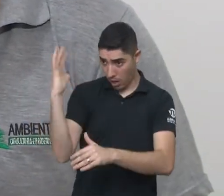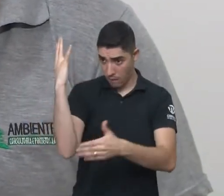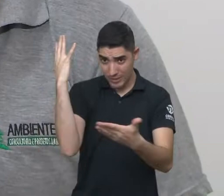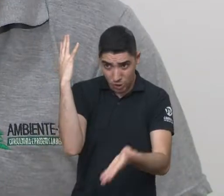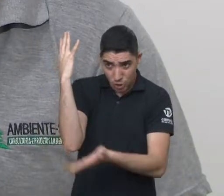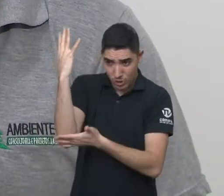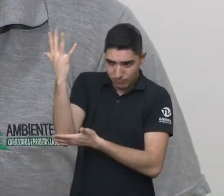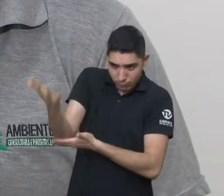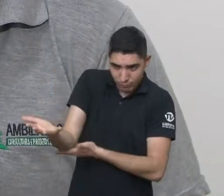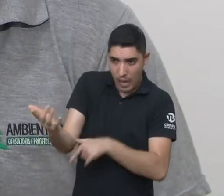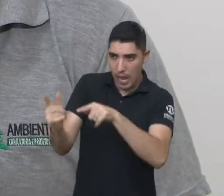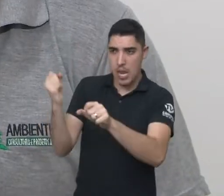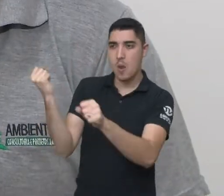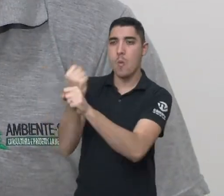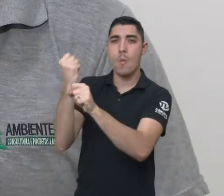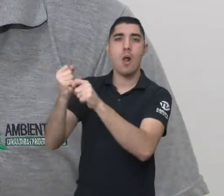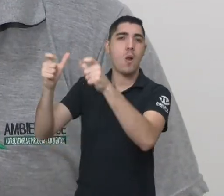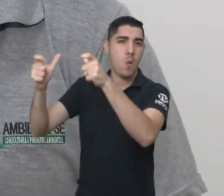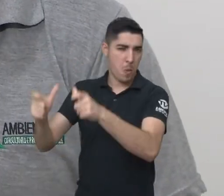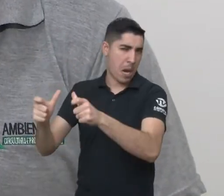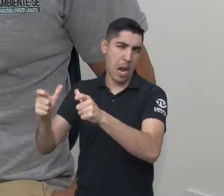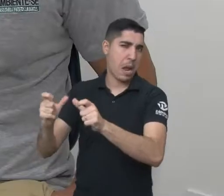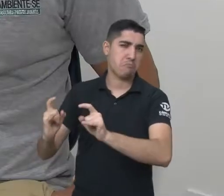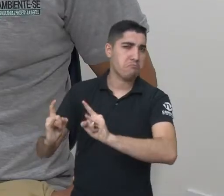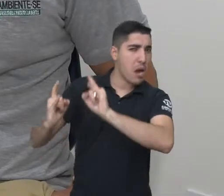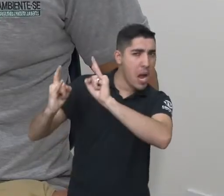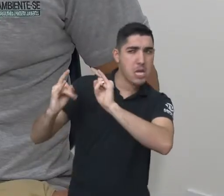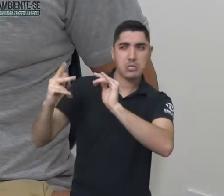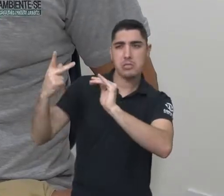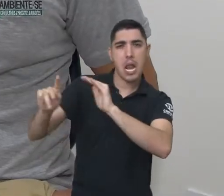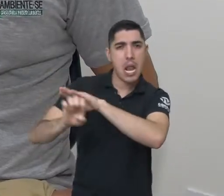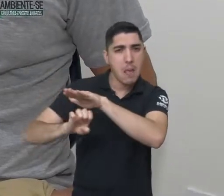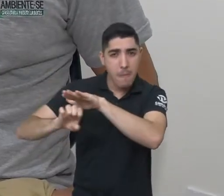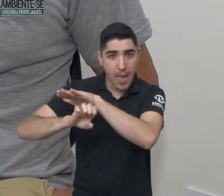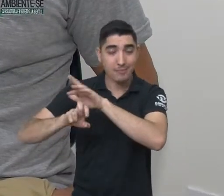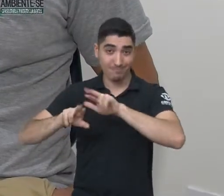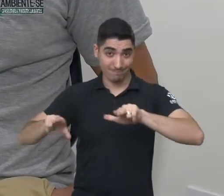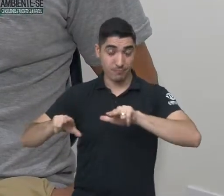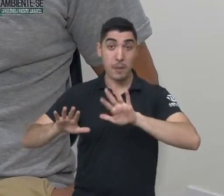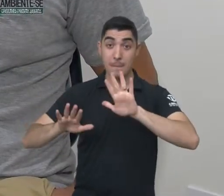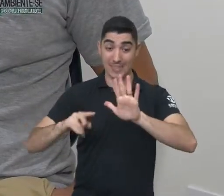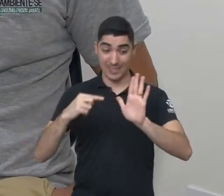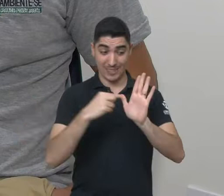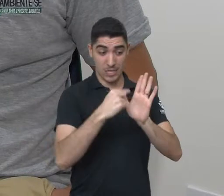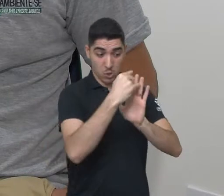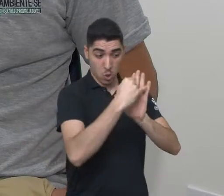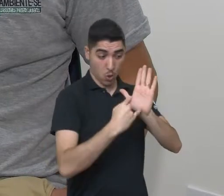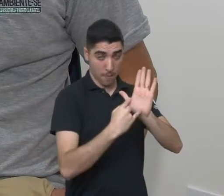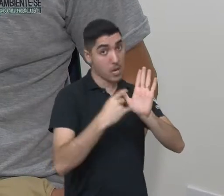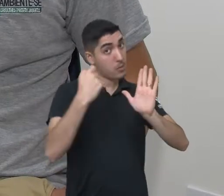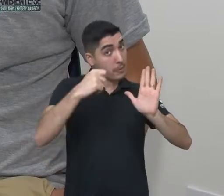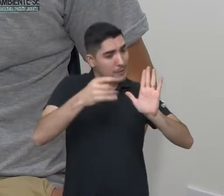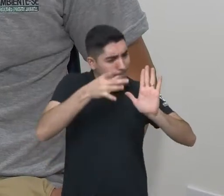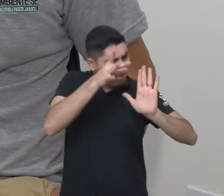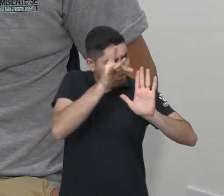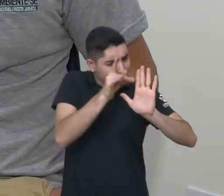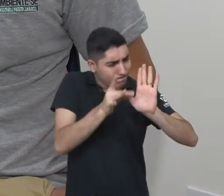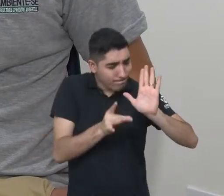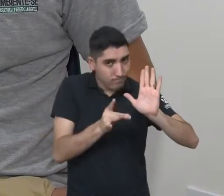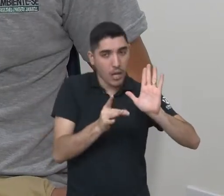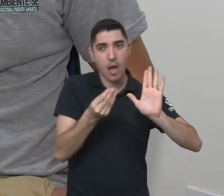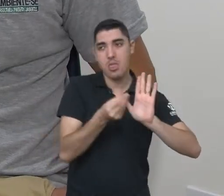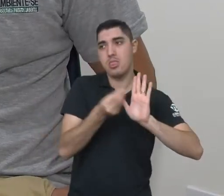retirar árvores para construir um empreendimento. Ricieri explica que o laudo precisa ser muito bem detalhado para